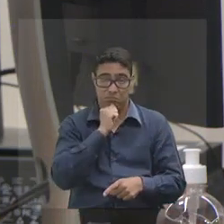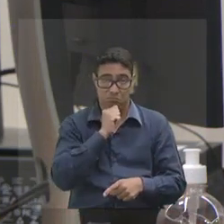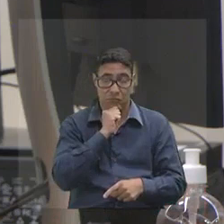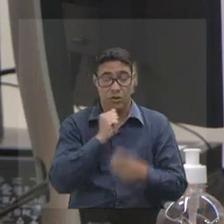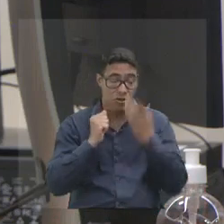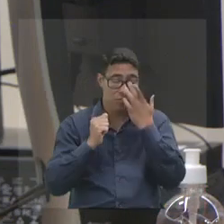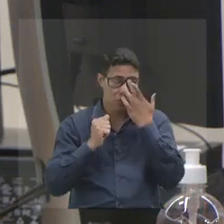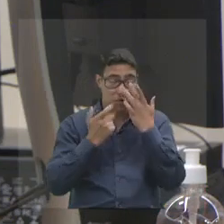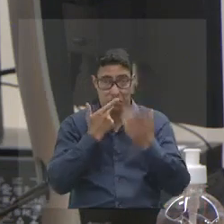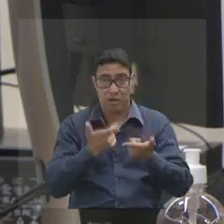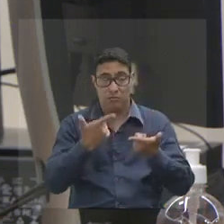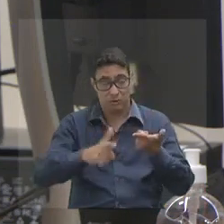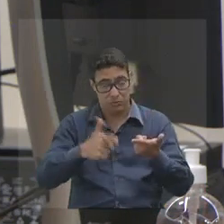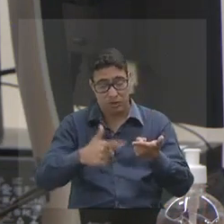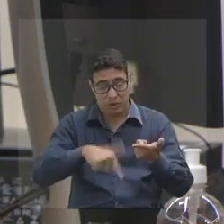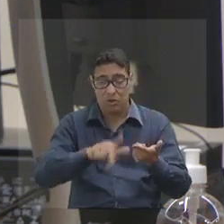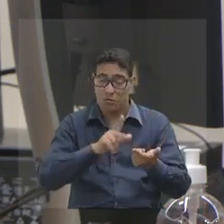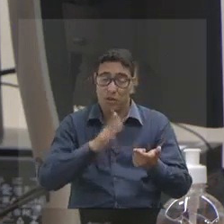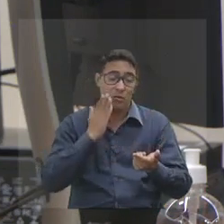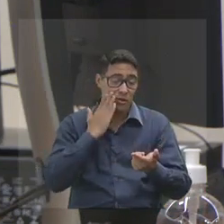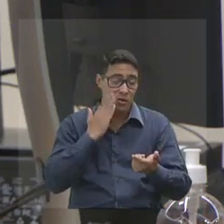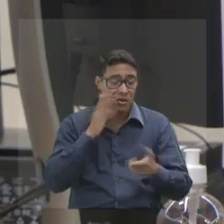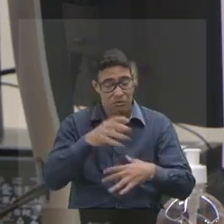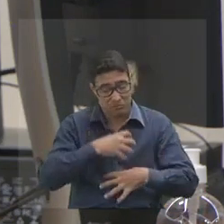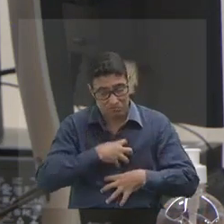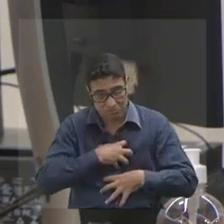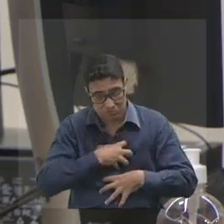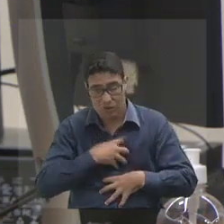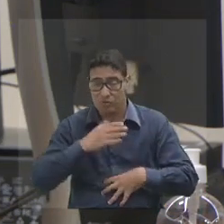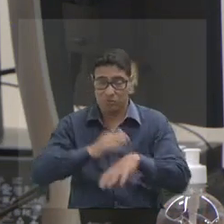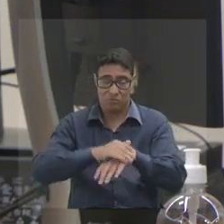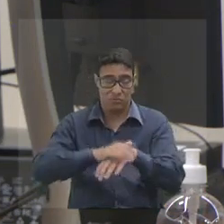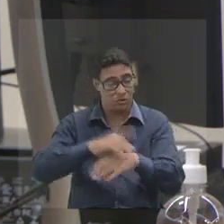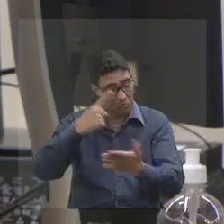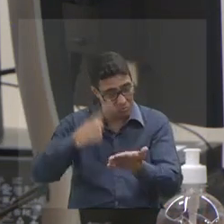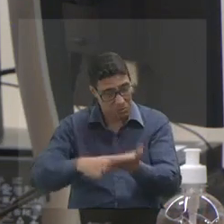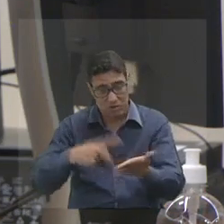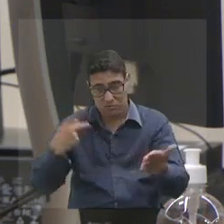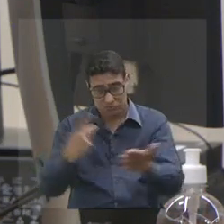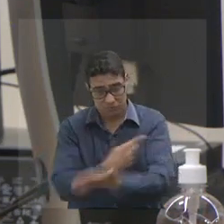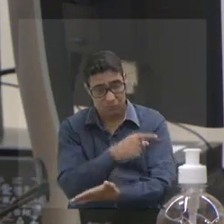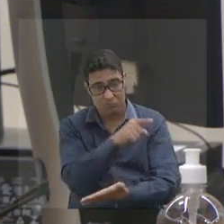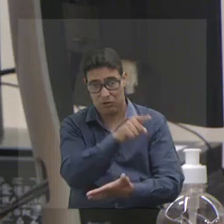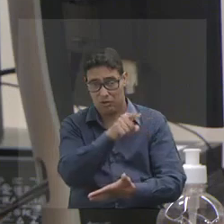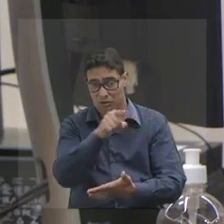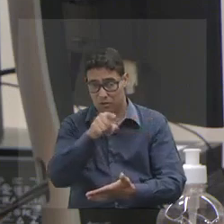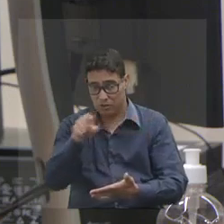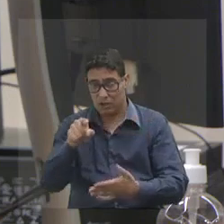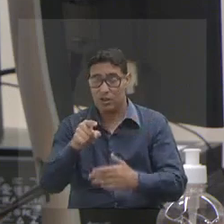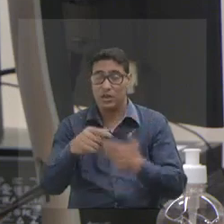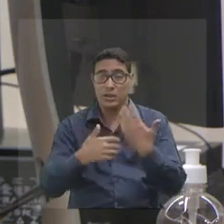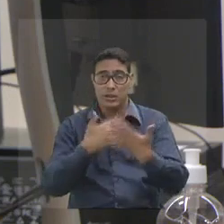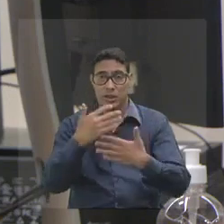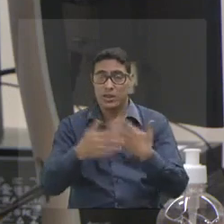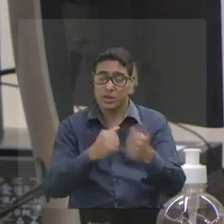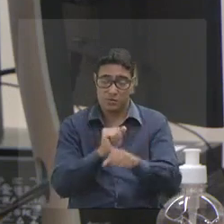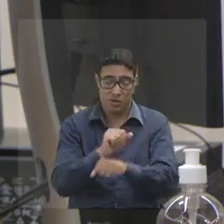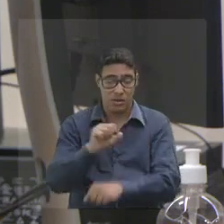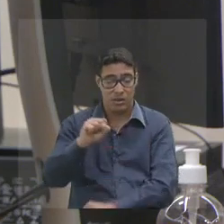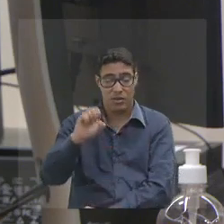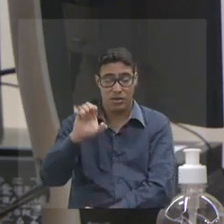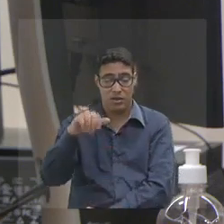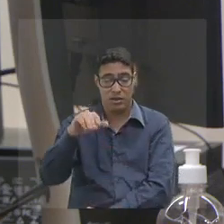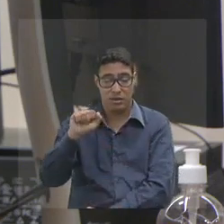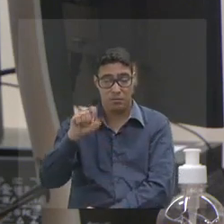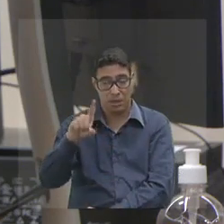eu sei da sua sensibilidade do seu comprometimento com essas causas e a gente perde sim que a ser mais promover